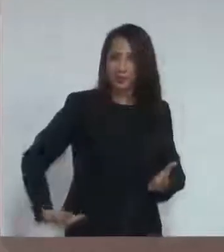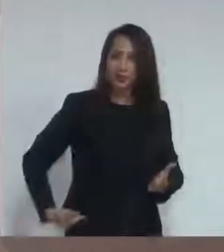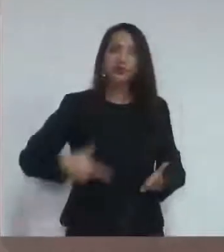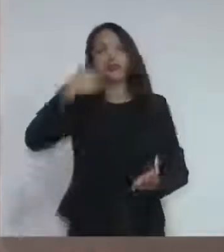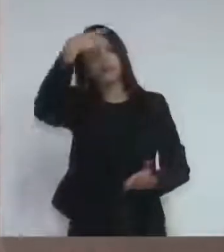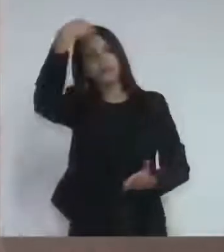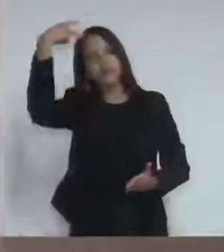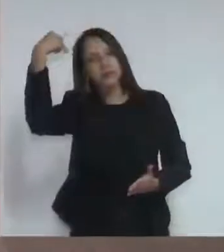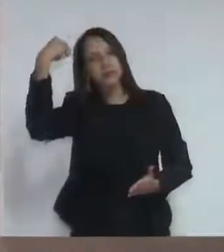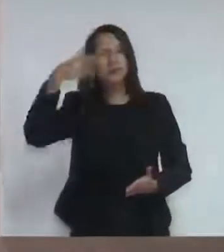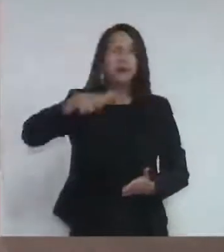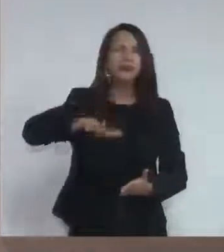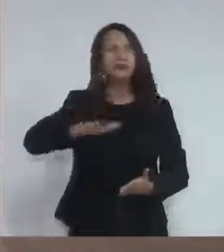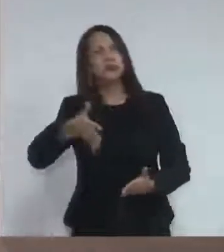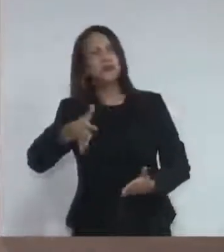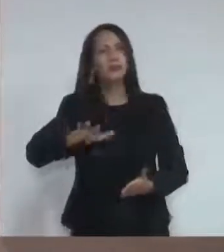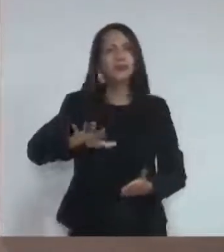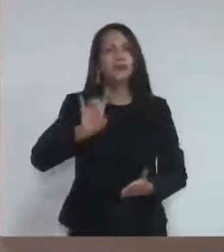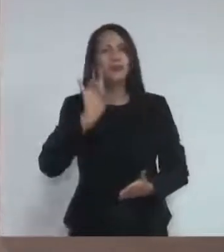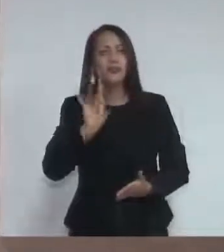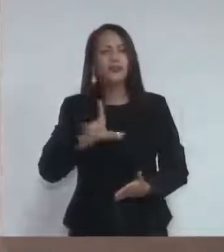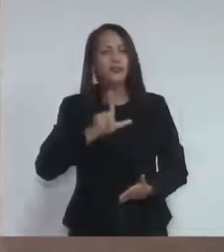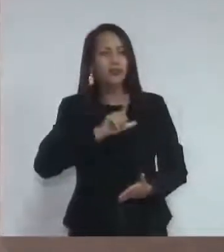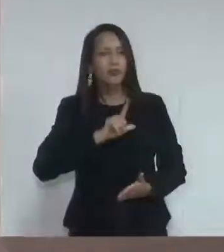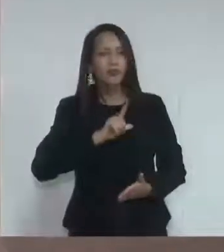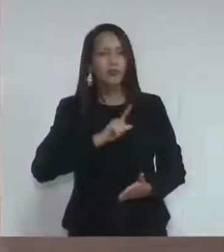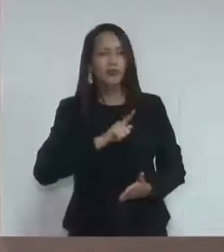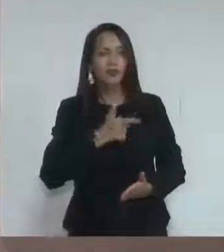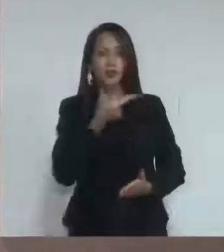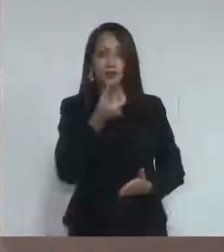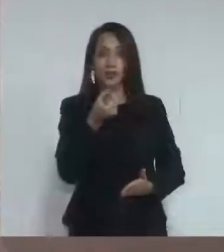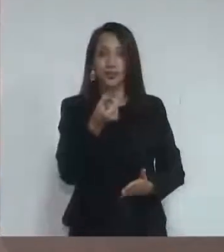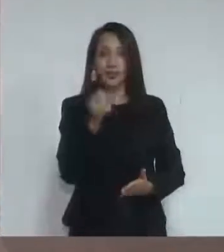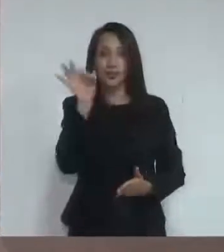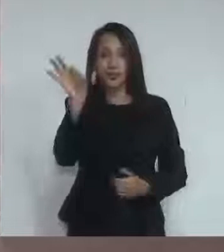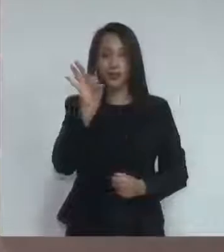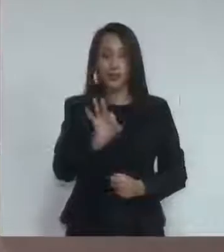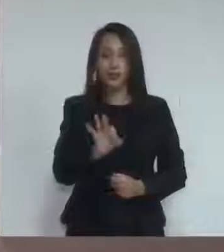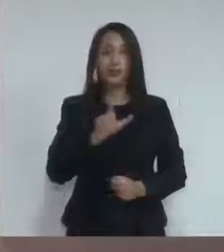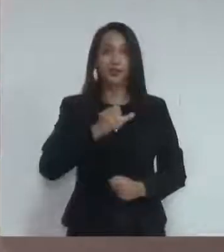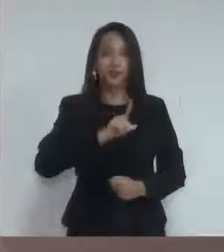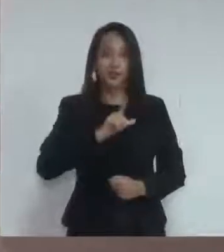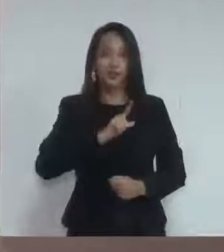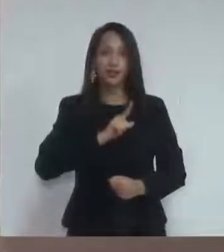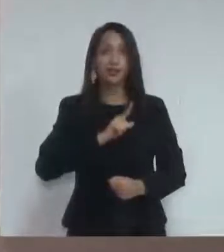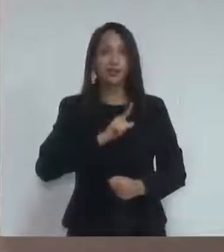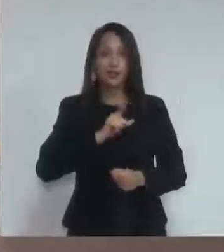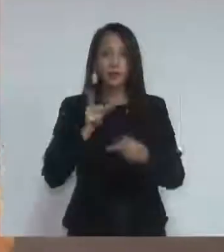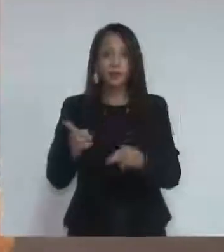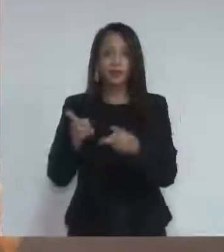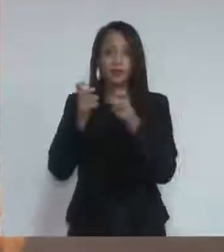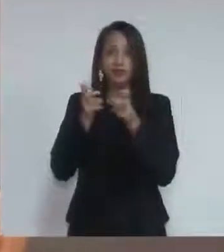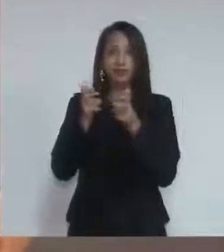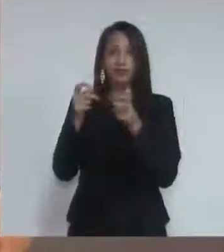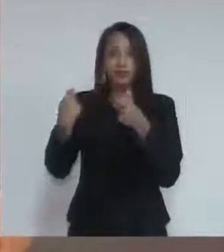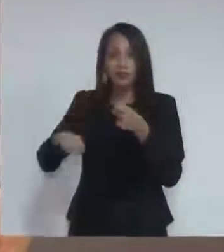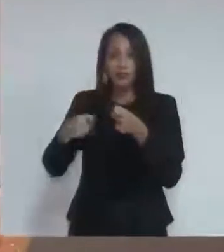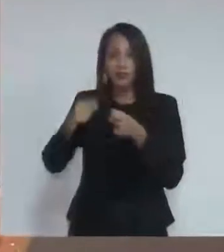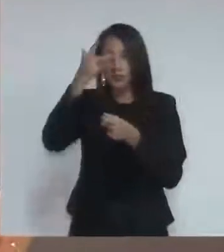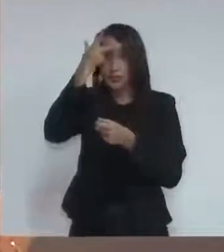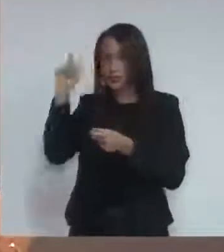se não me falha a memória, somente cerca de 20% são diagnosticadas que precisam do